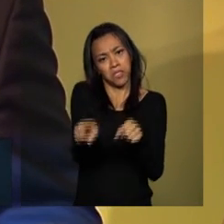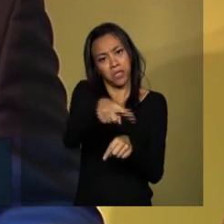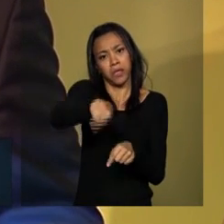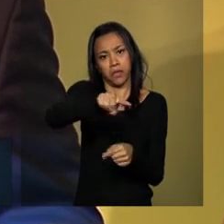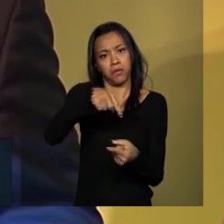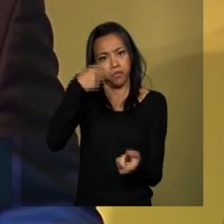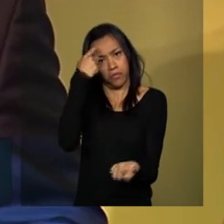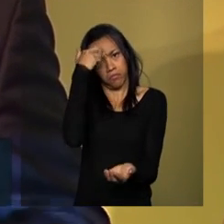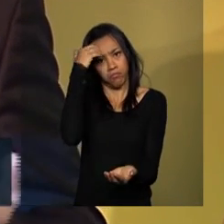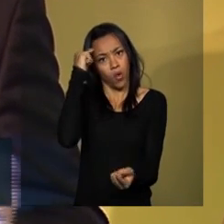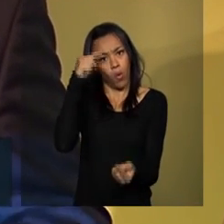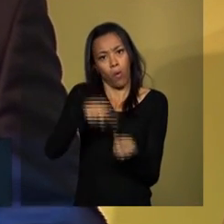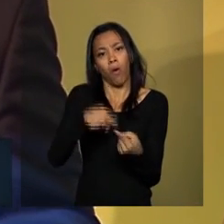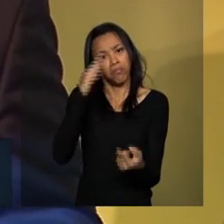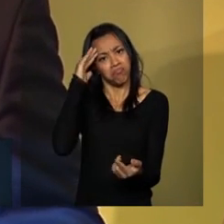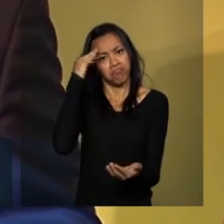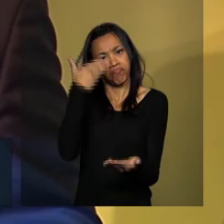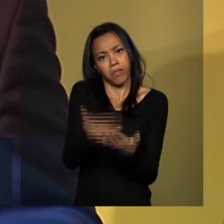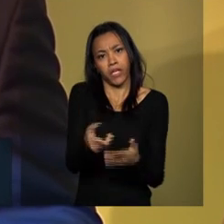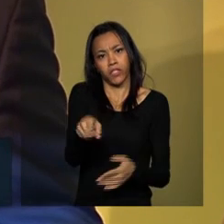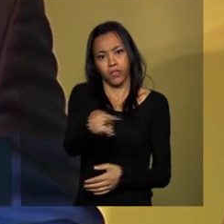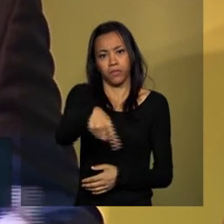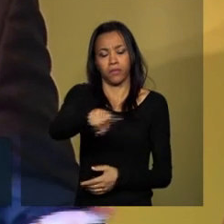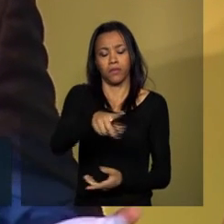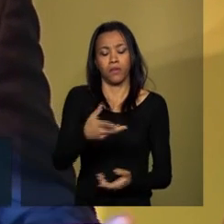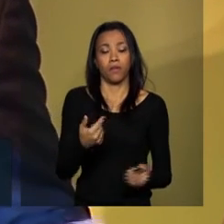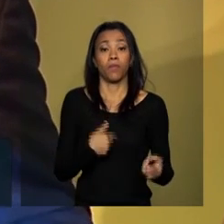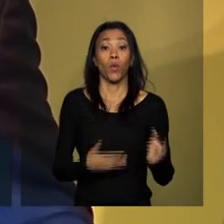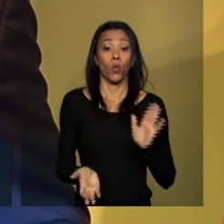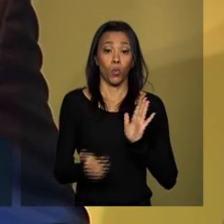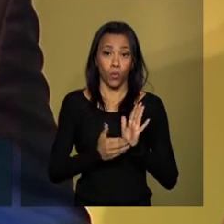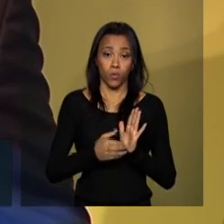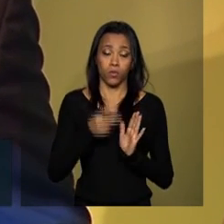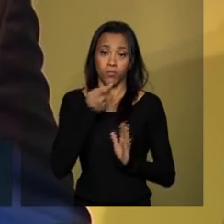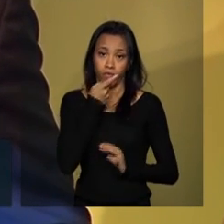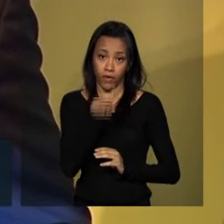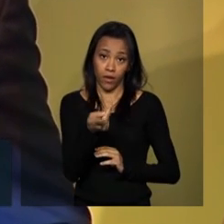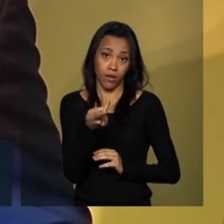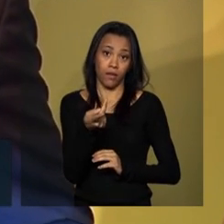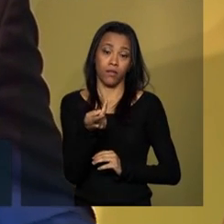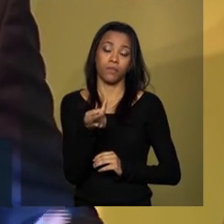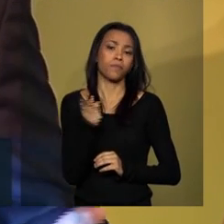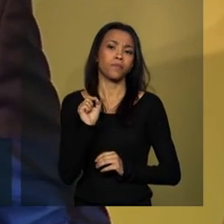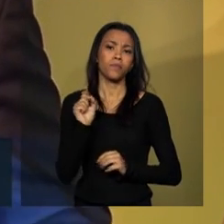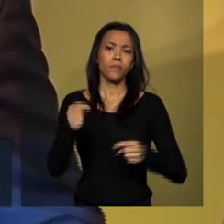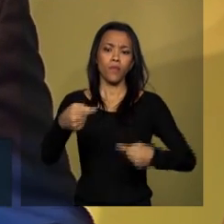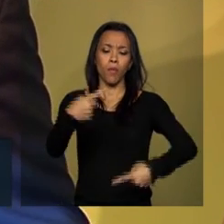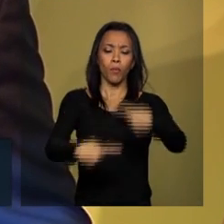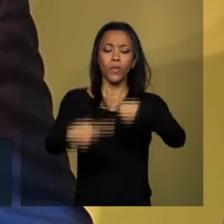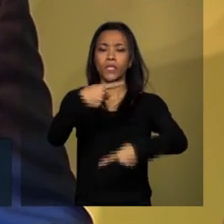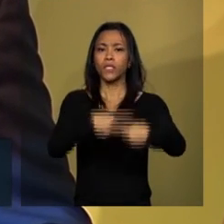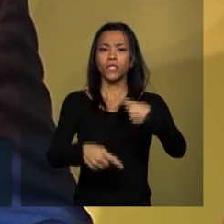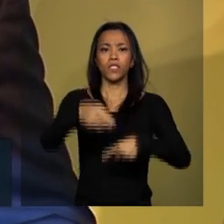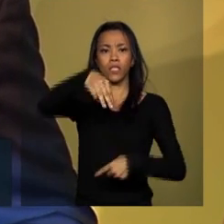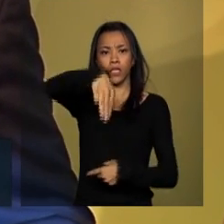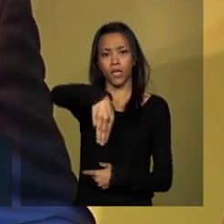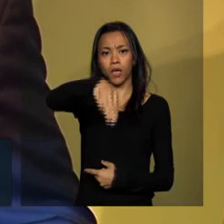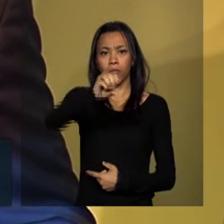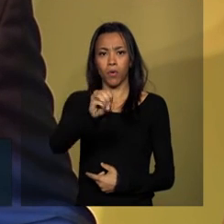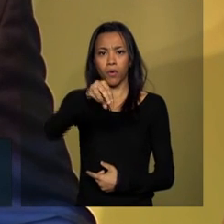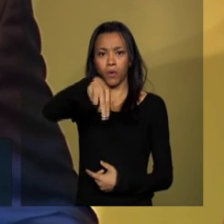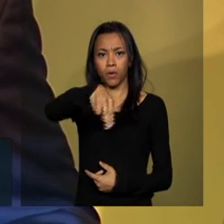ser mais adequado. Último a ser mencionado, mas não último em importância, a política monetária